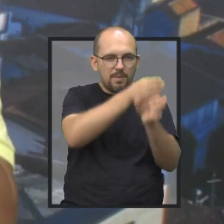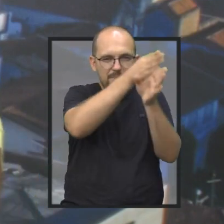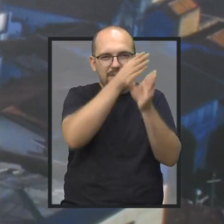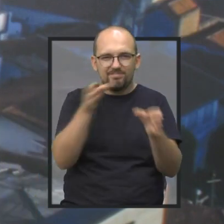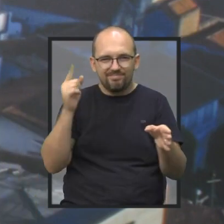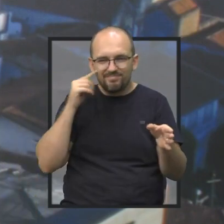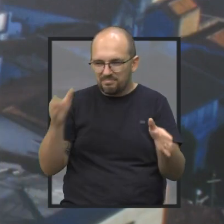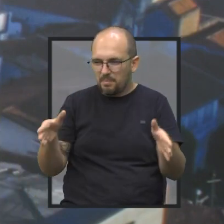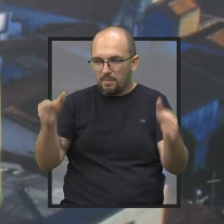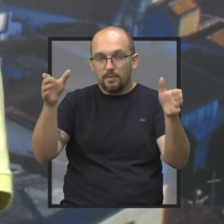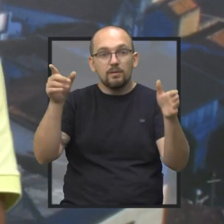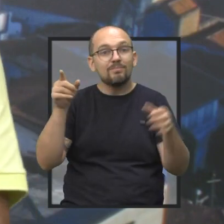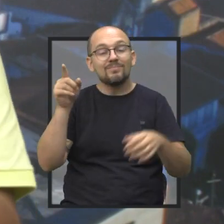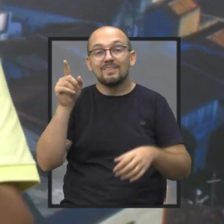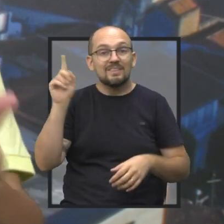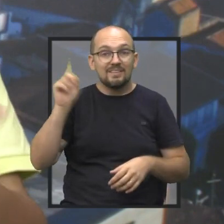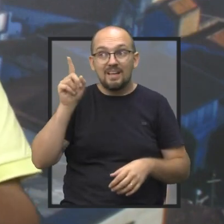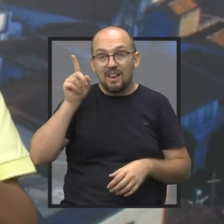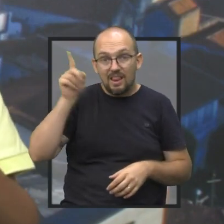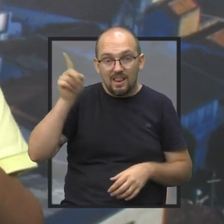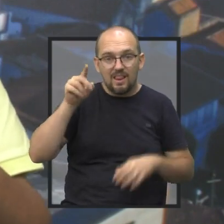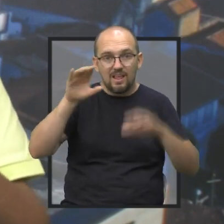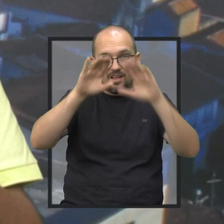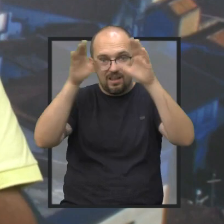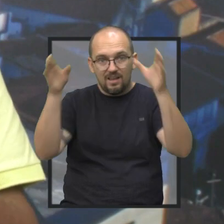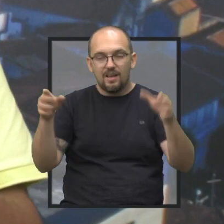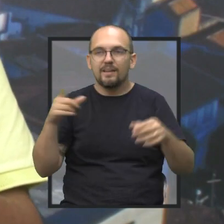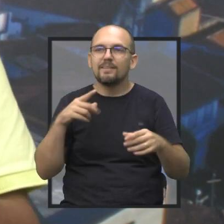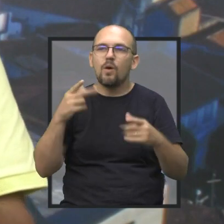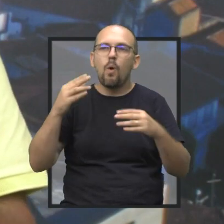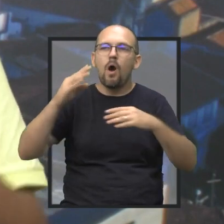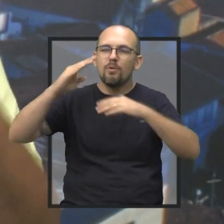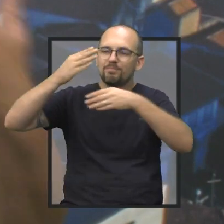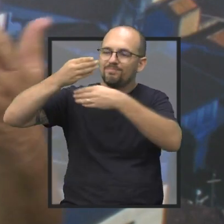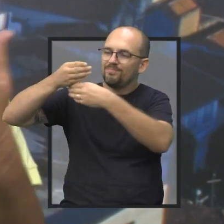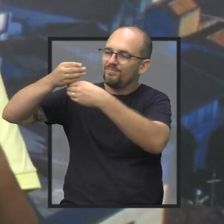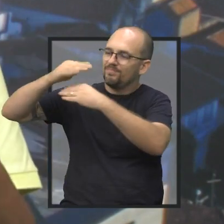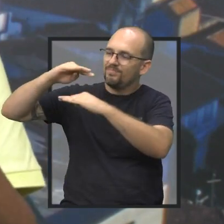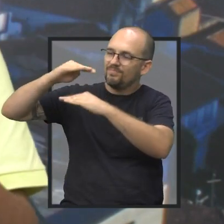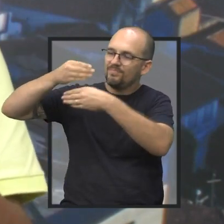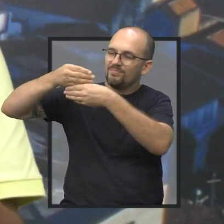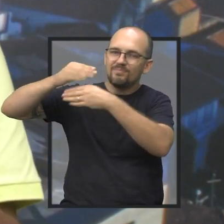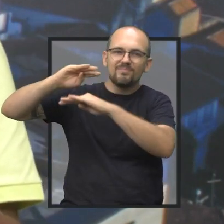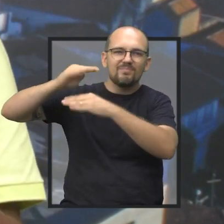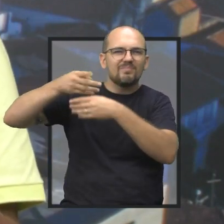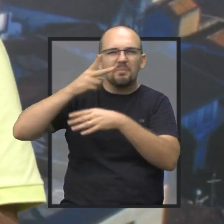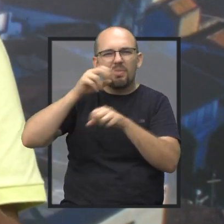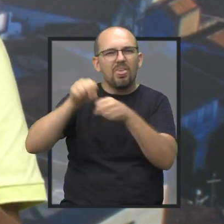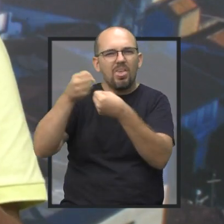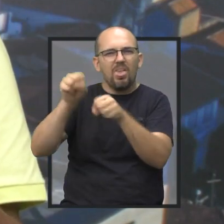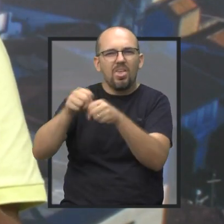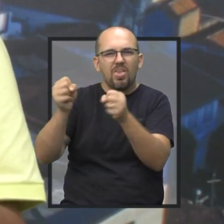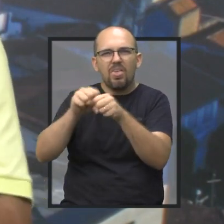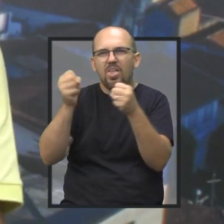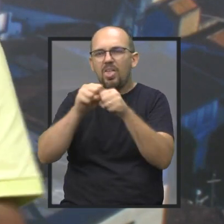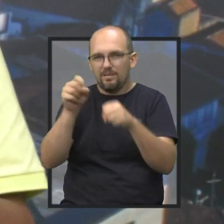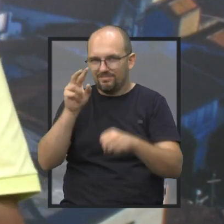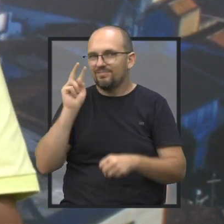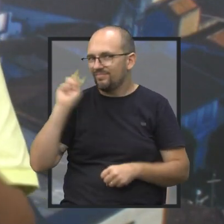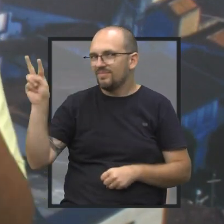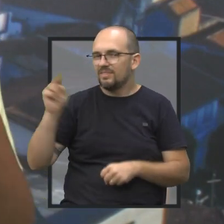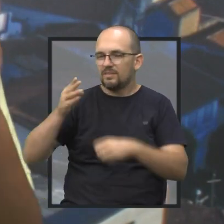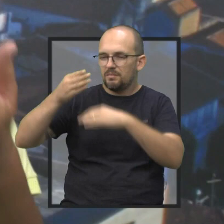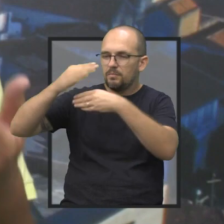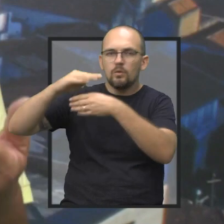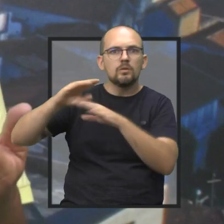né? Uhum. E ali tinha um sistema de tipo veneziano, não sei, alumínio, tá tudo quebrado. Sim. Pode passar